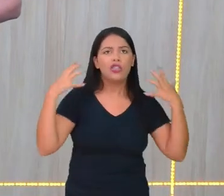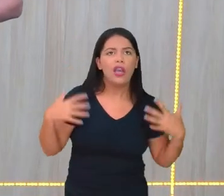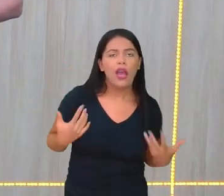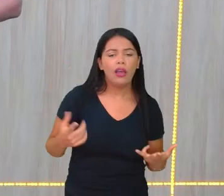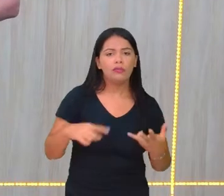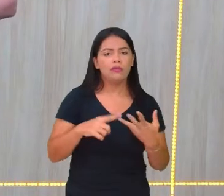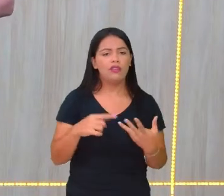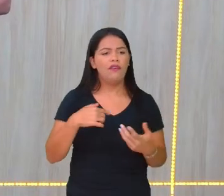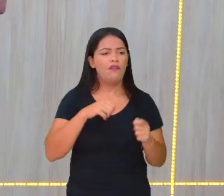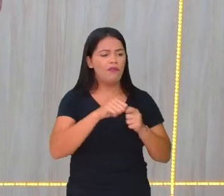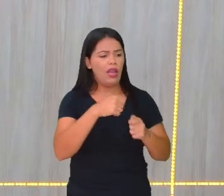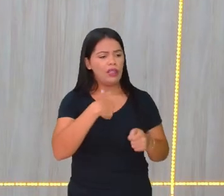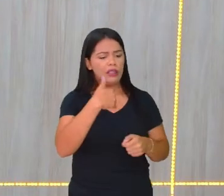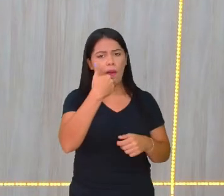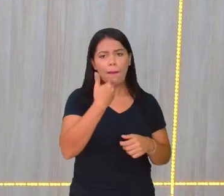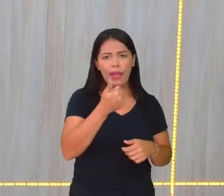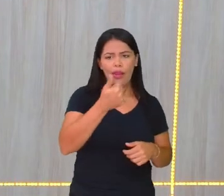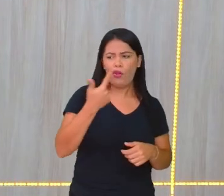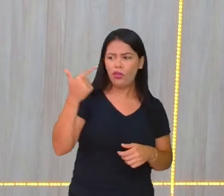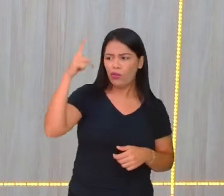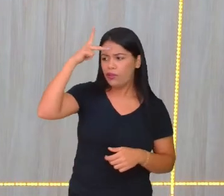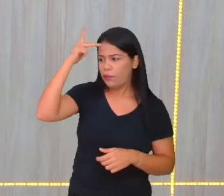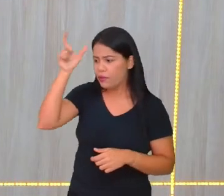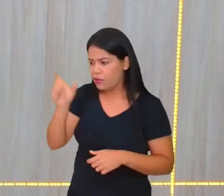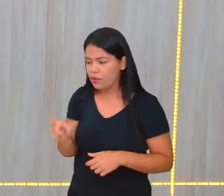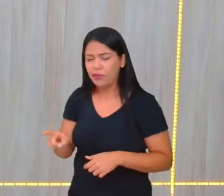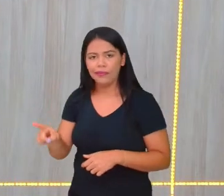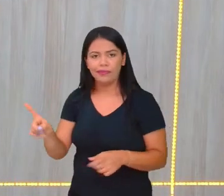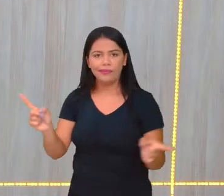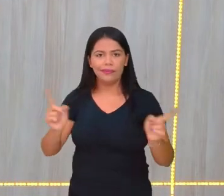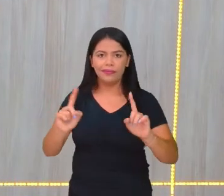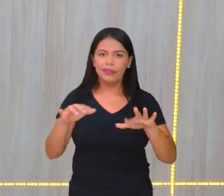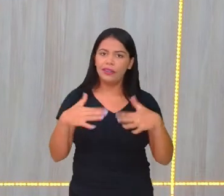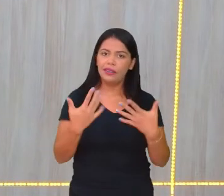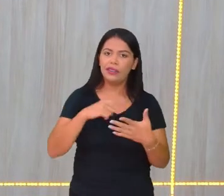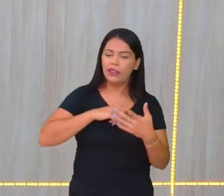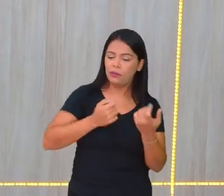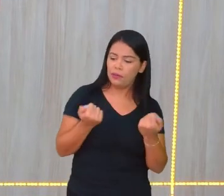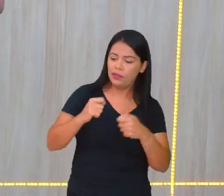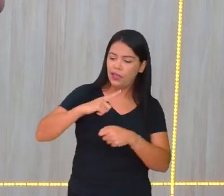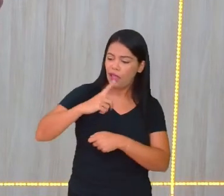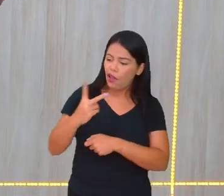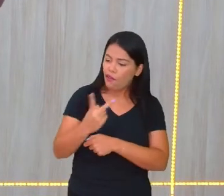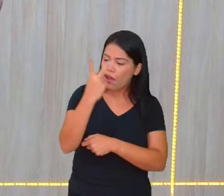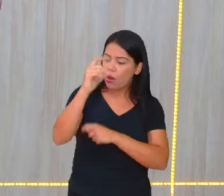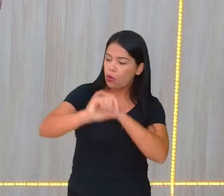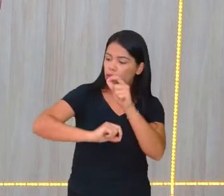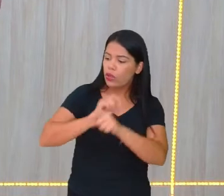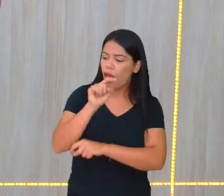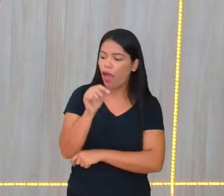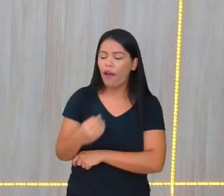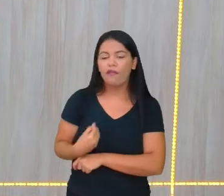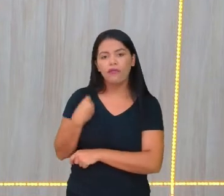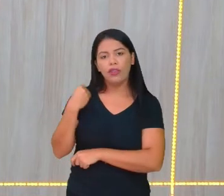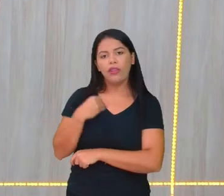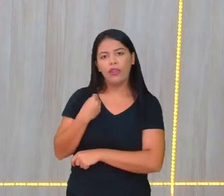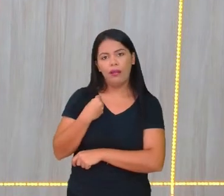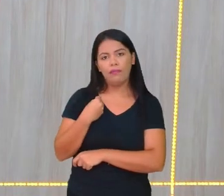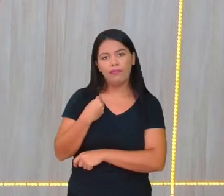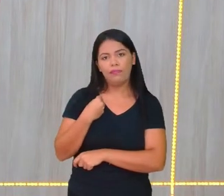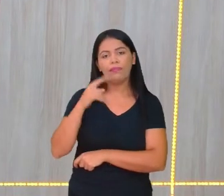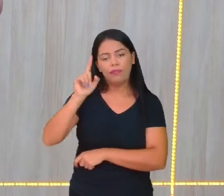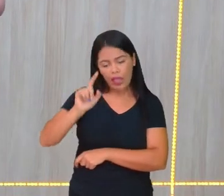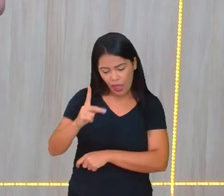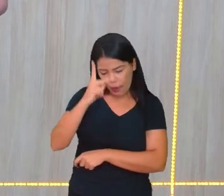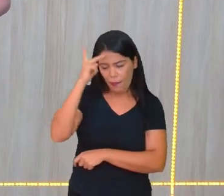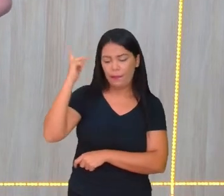outra pessoa. Então nós precisamos construir valores, é a vida, né? É a pessoa. E a pessoa não